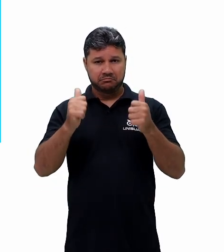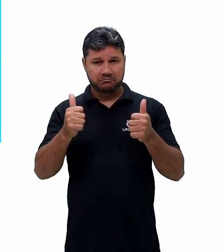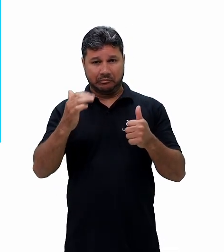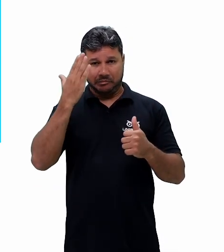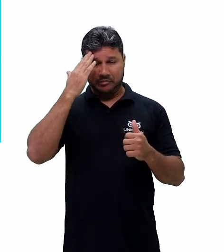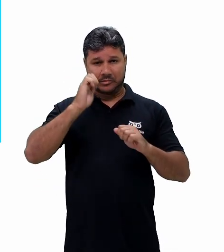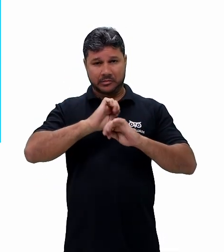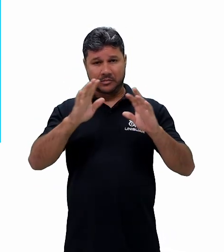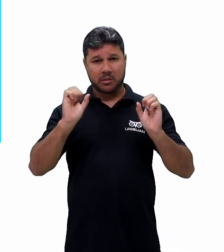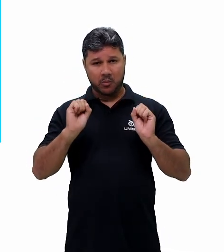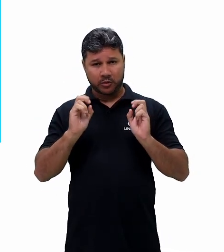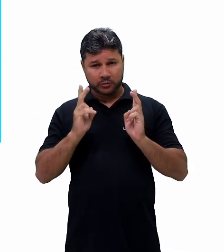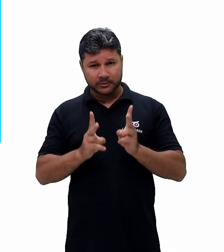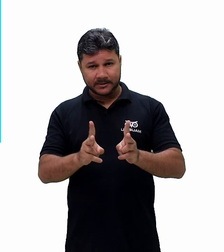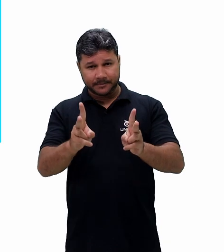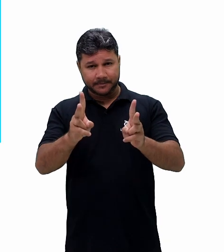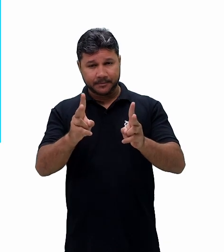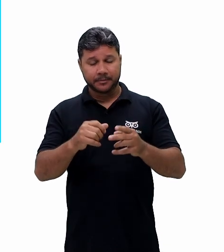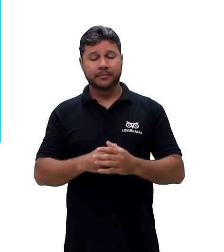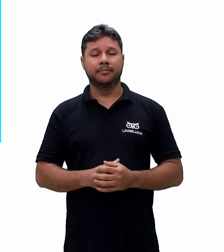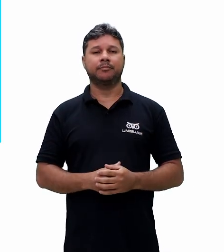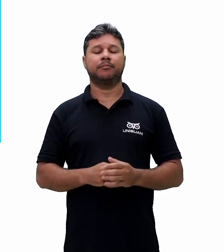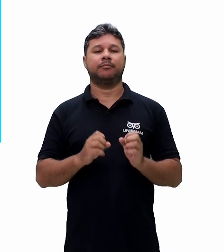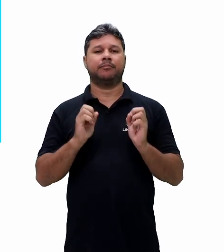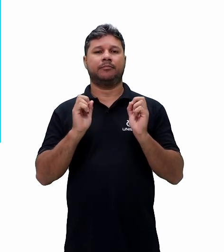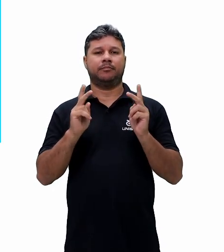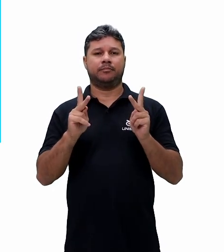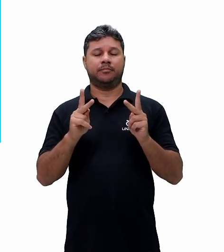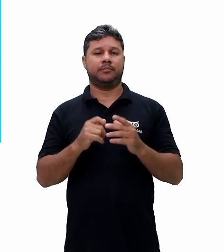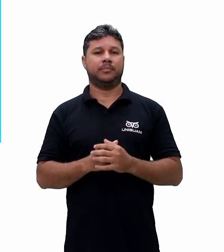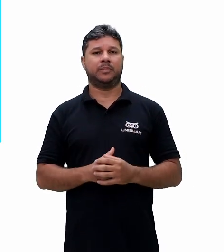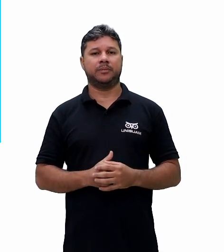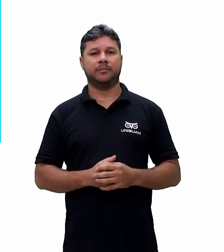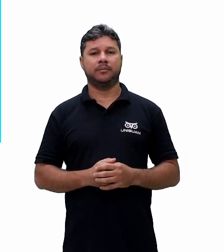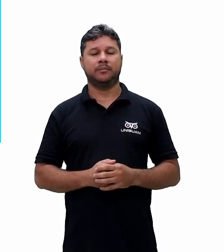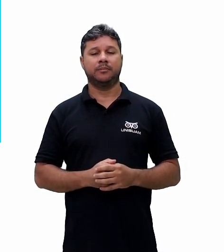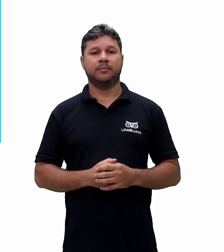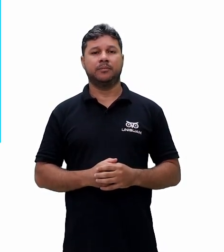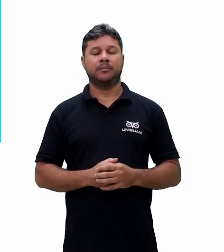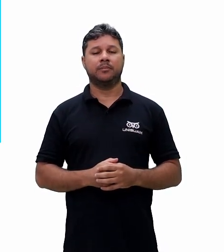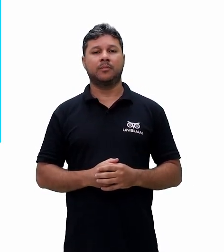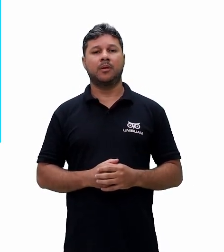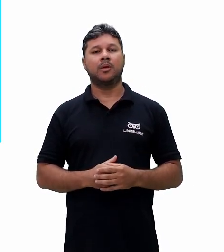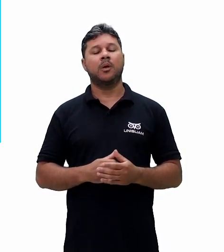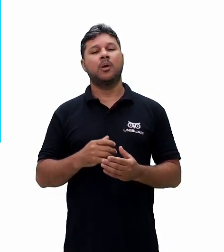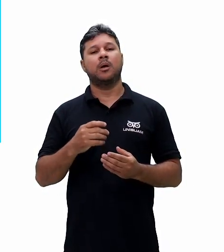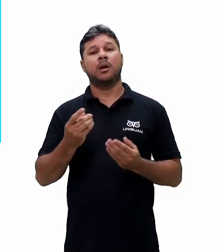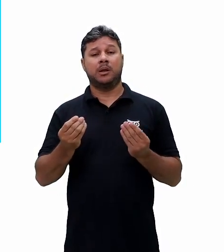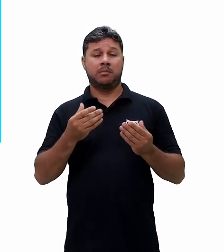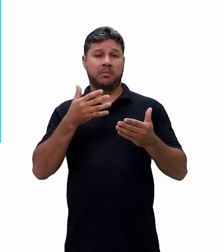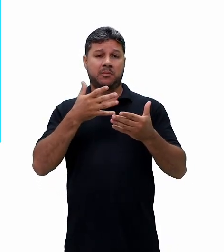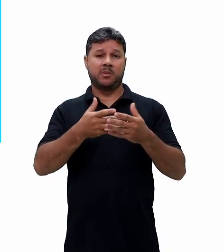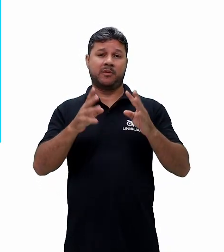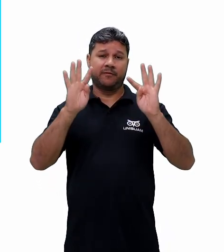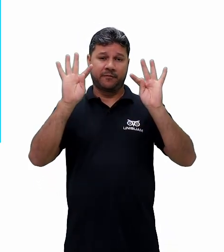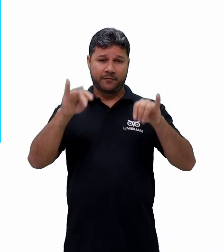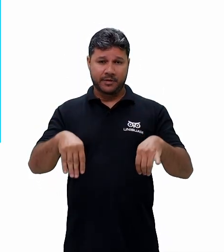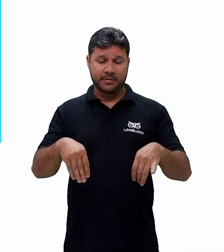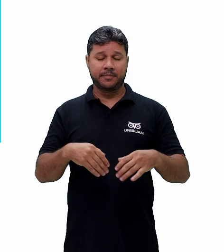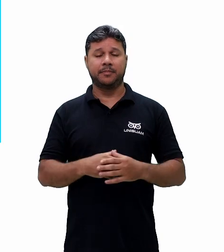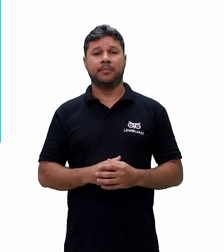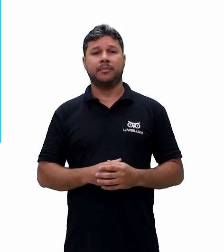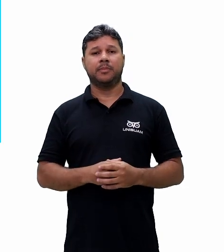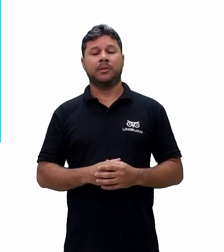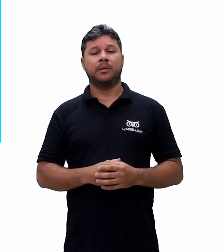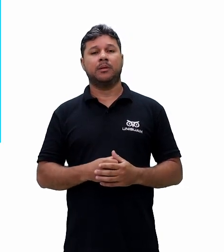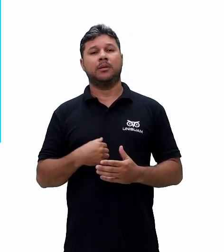Dúvidas? Tudo bem até aqui? Posso prosseguir? Muito bom. E como